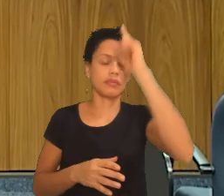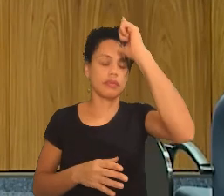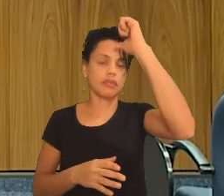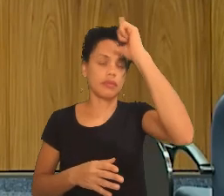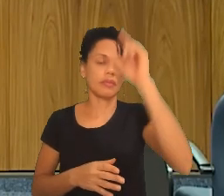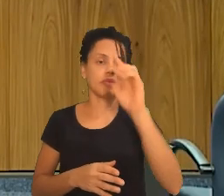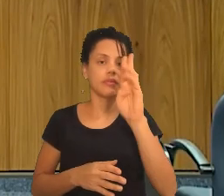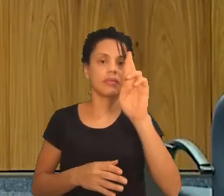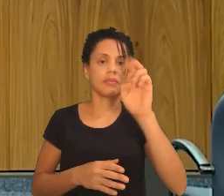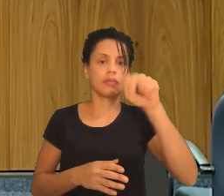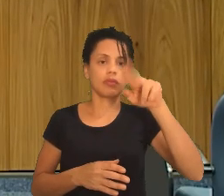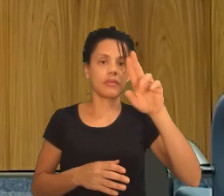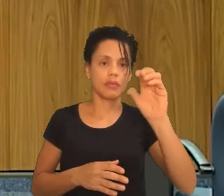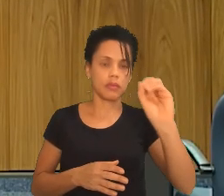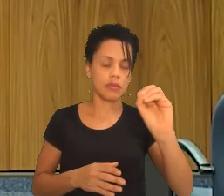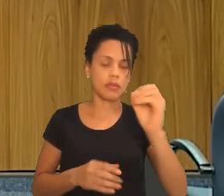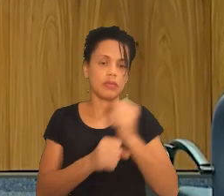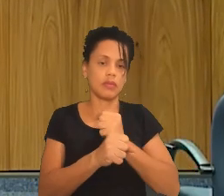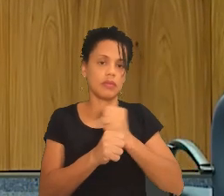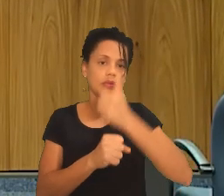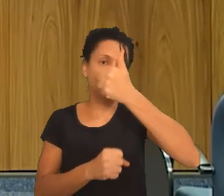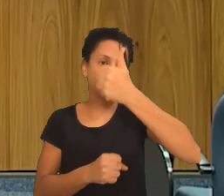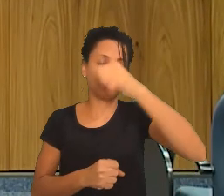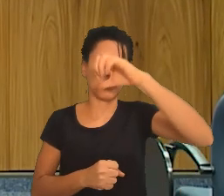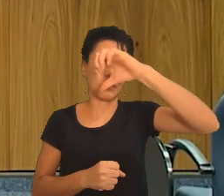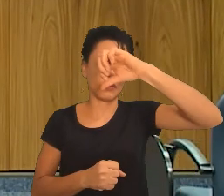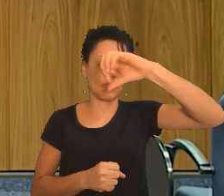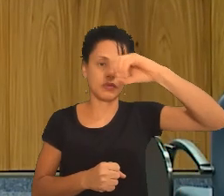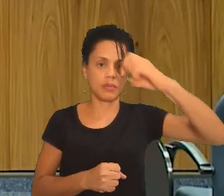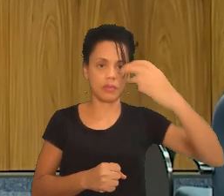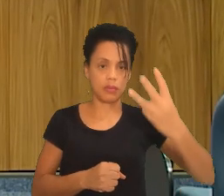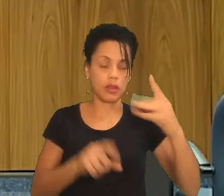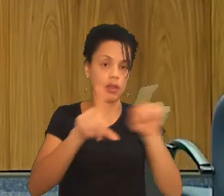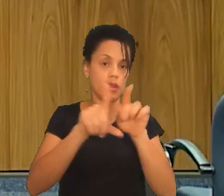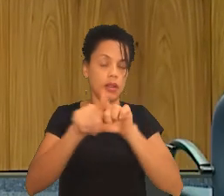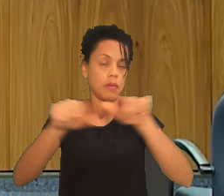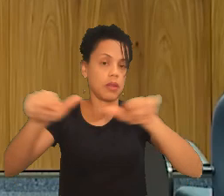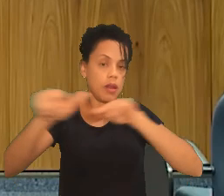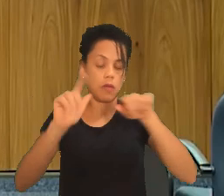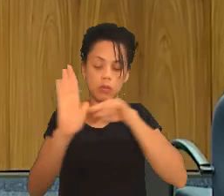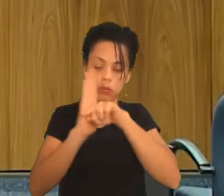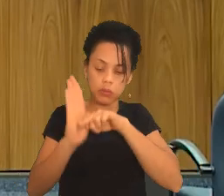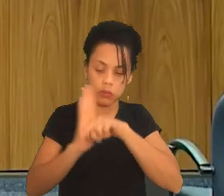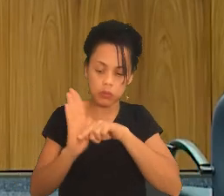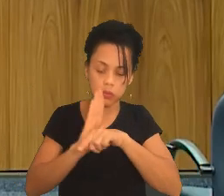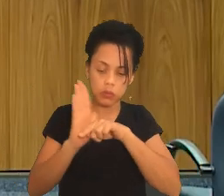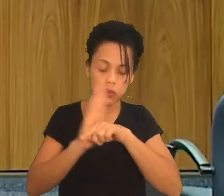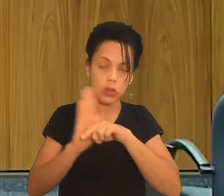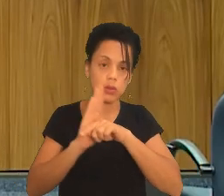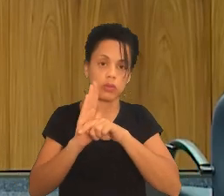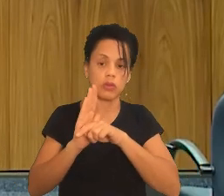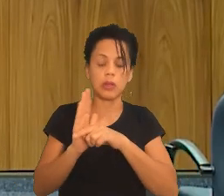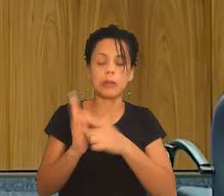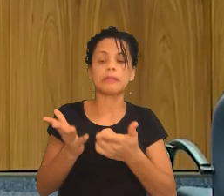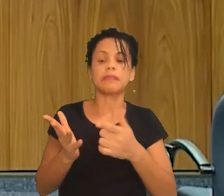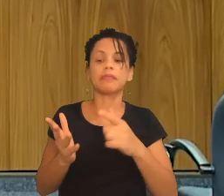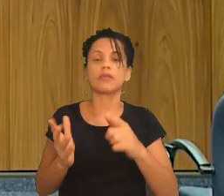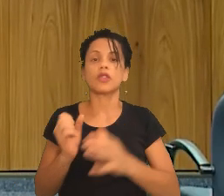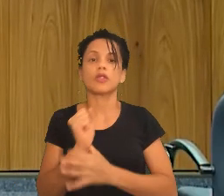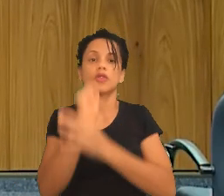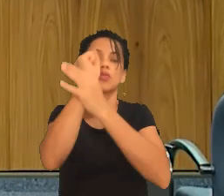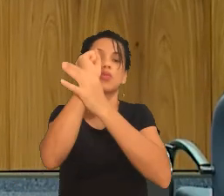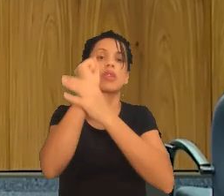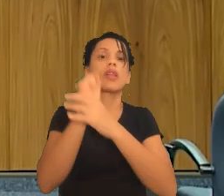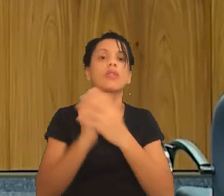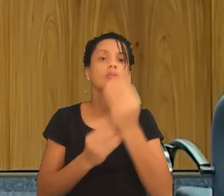Rudolph, de 1903. Trabalhou também como pesquisador no diagnóstico sobre segurança alimentar dos povos